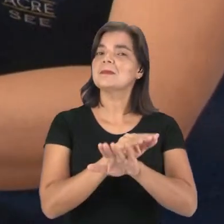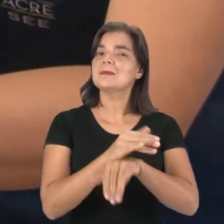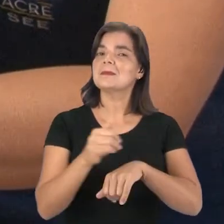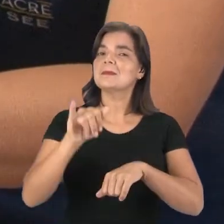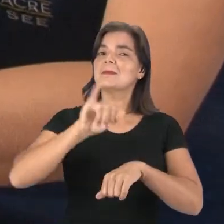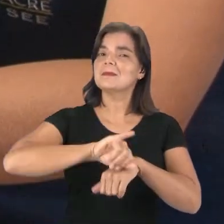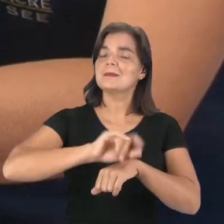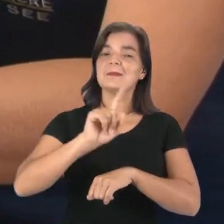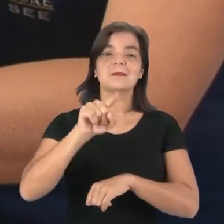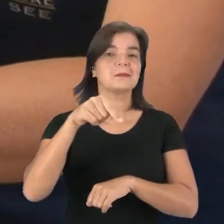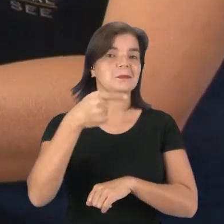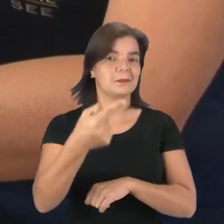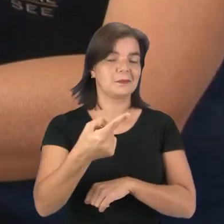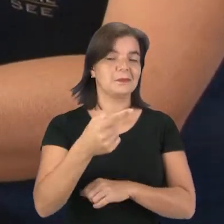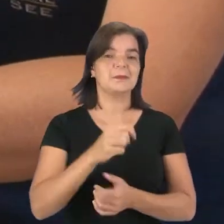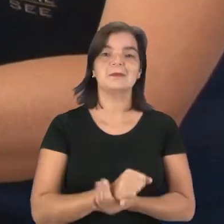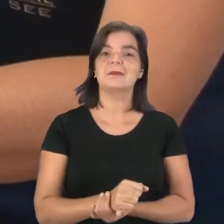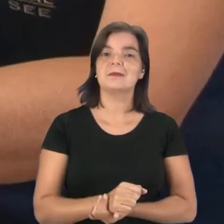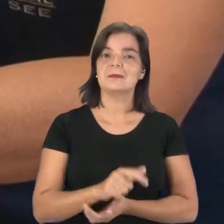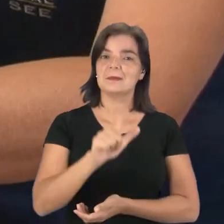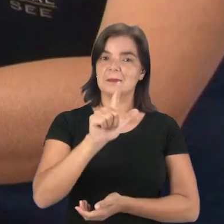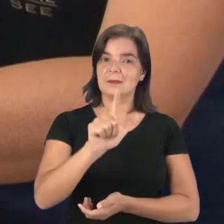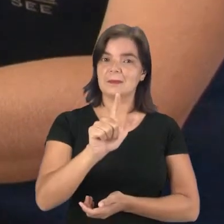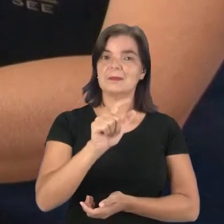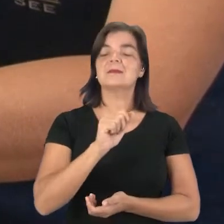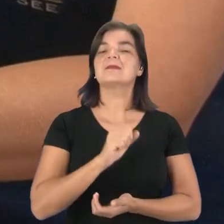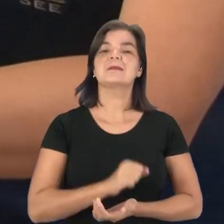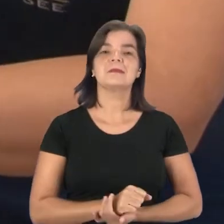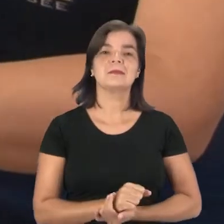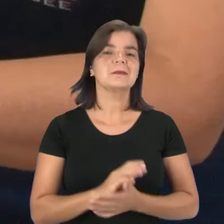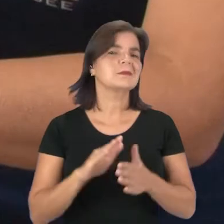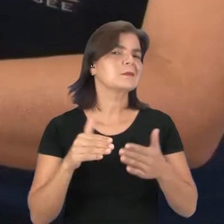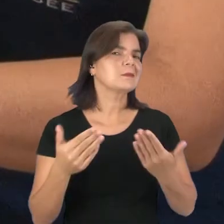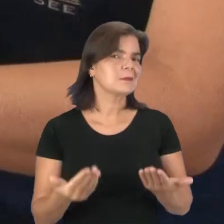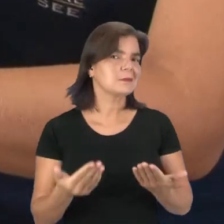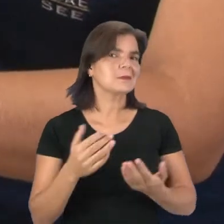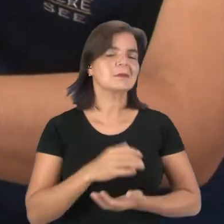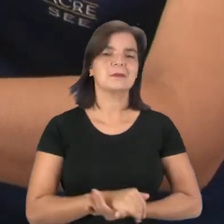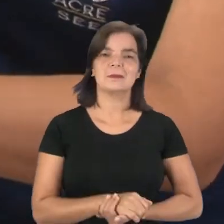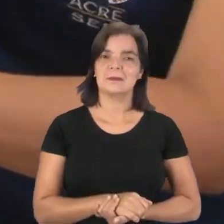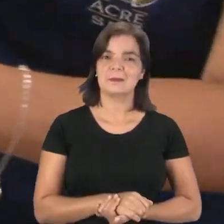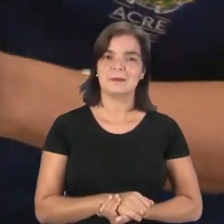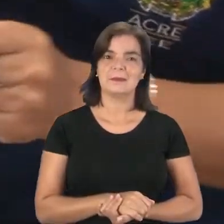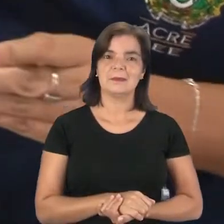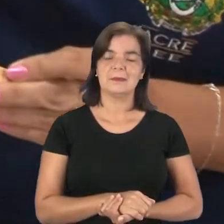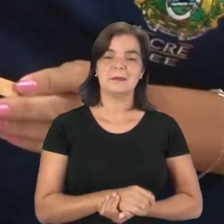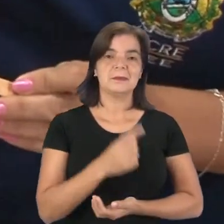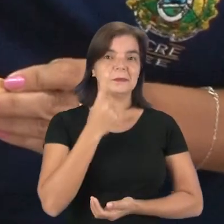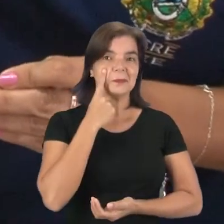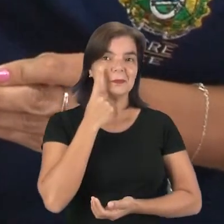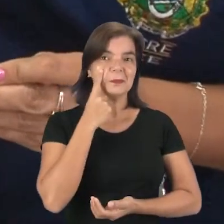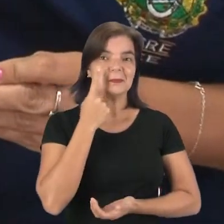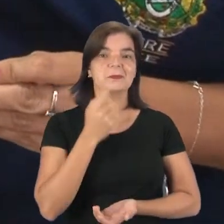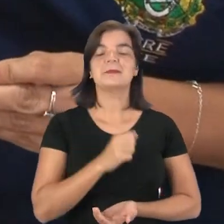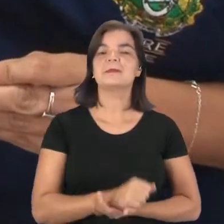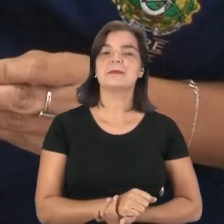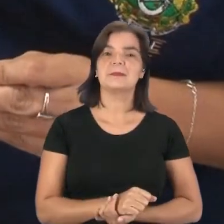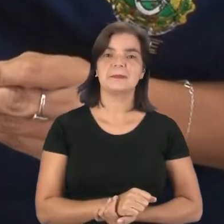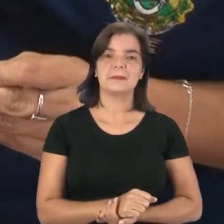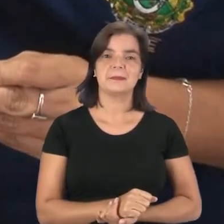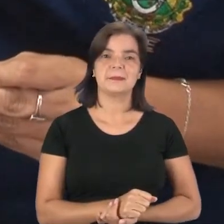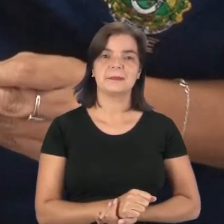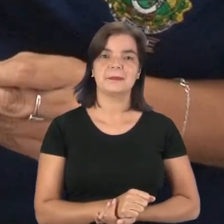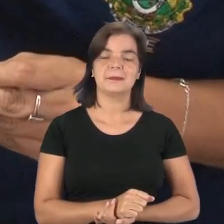está em cima depois da letra L Qual a letra que vem vamos descobrir